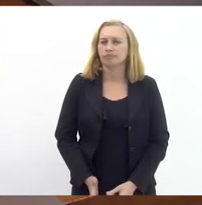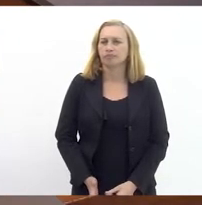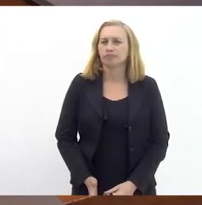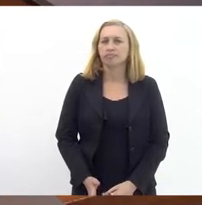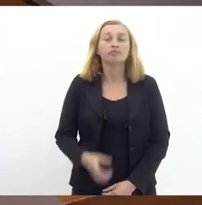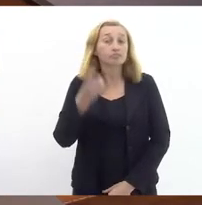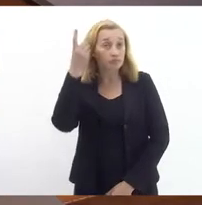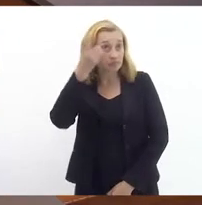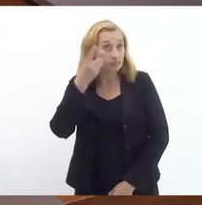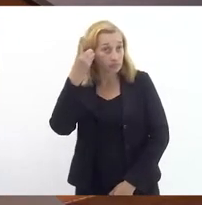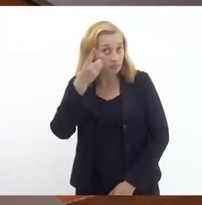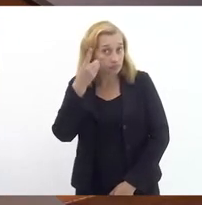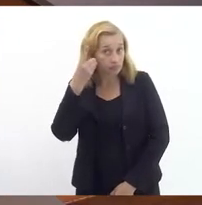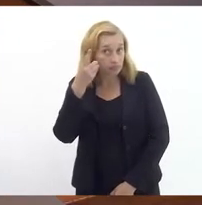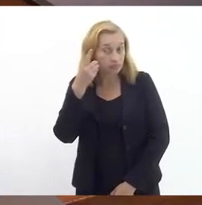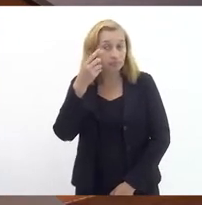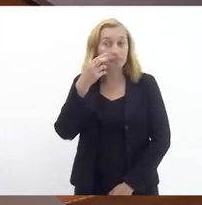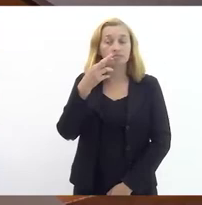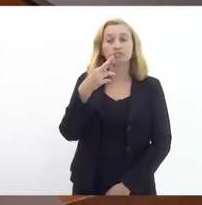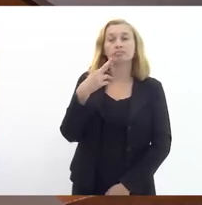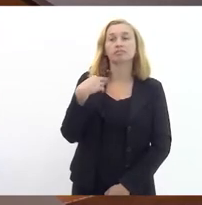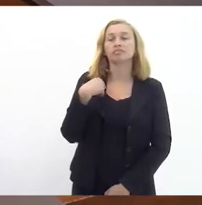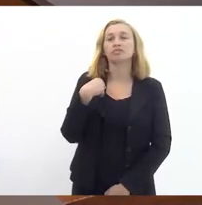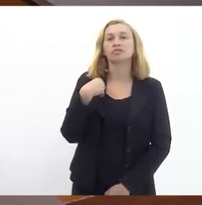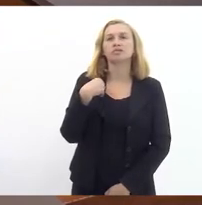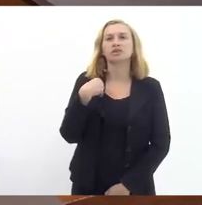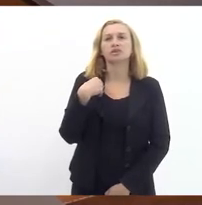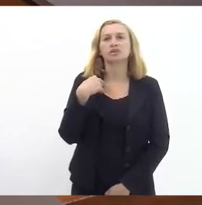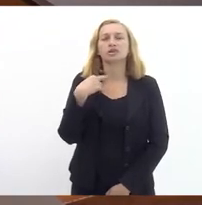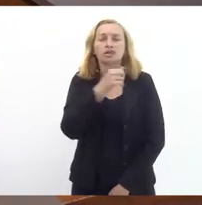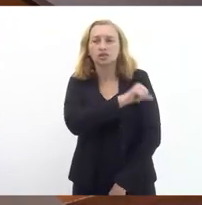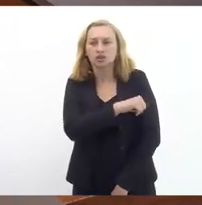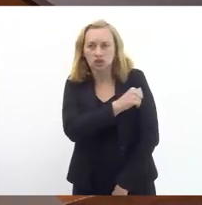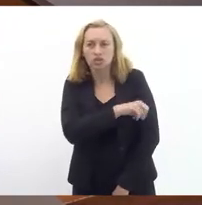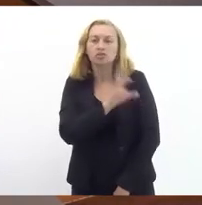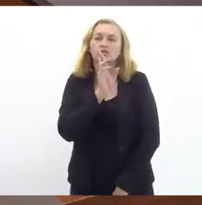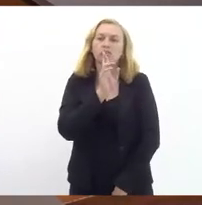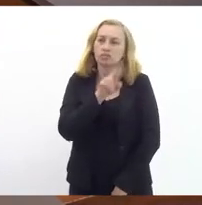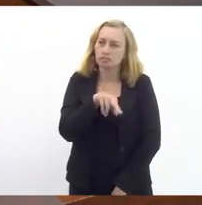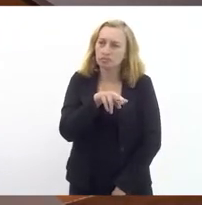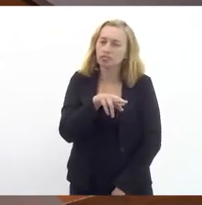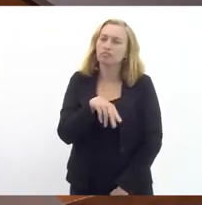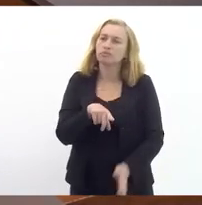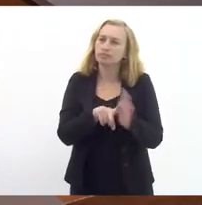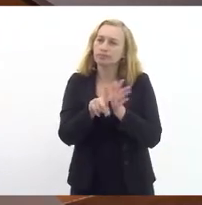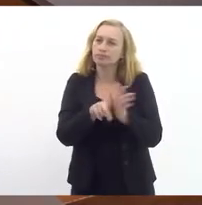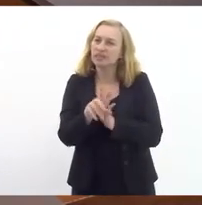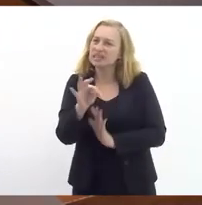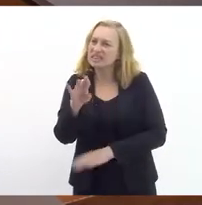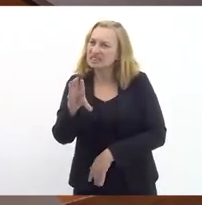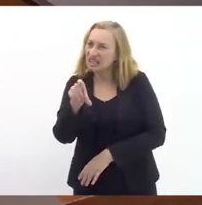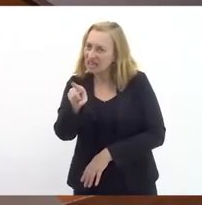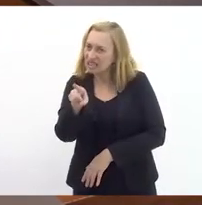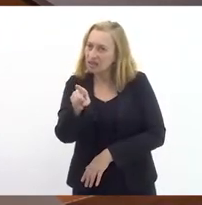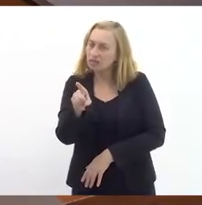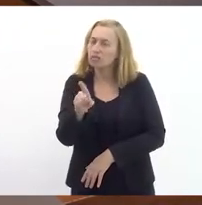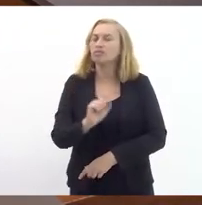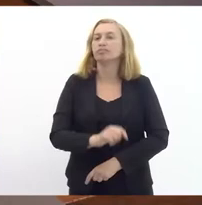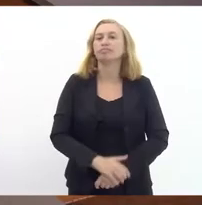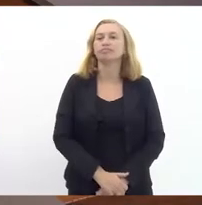Deputada Regiane, eu vou responder as suas questões. Esse TAC, com esse TAC, nós vamos ter